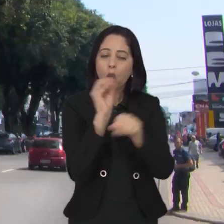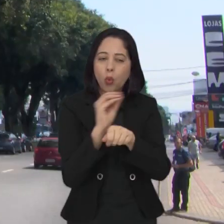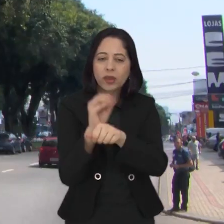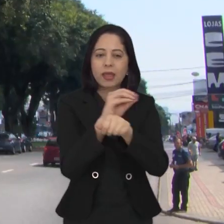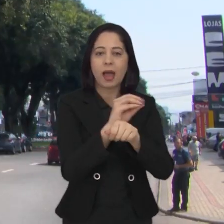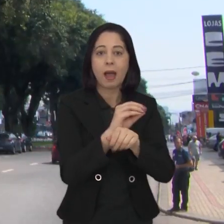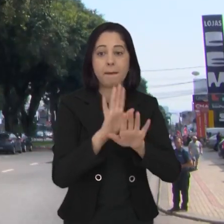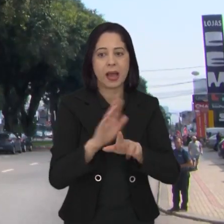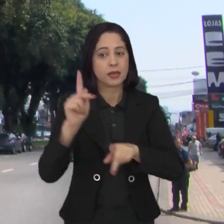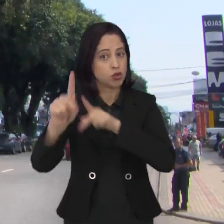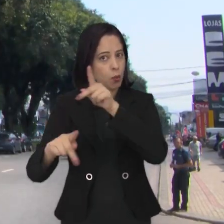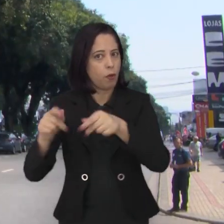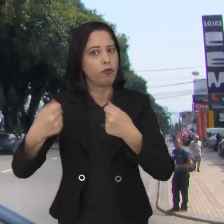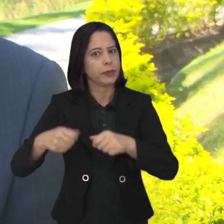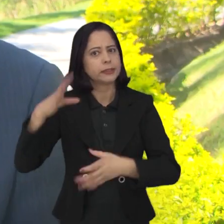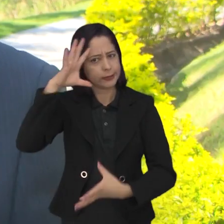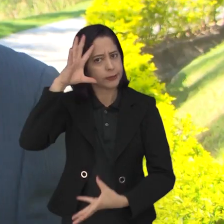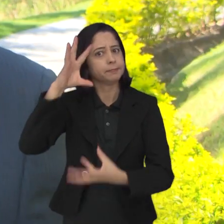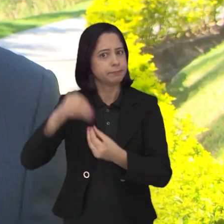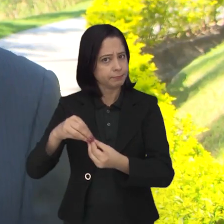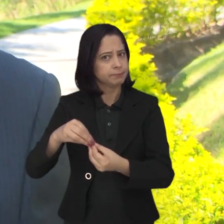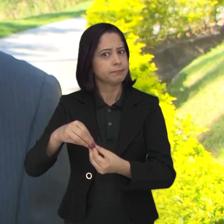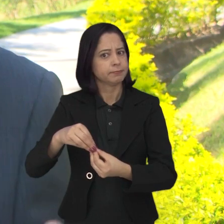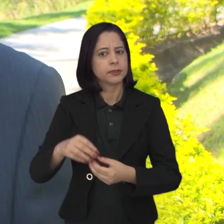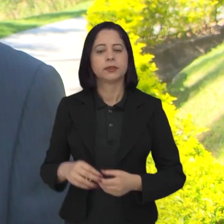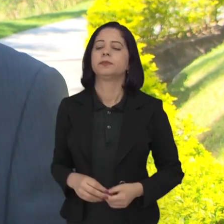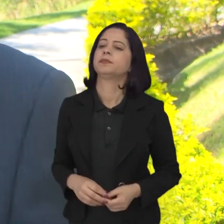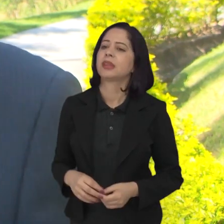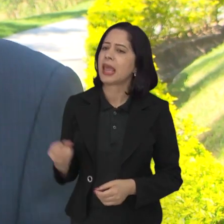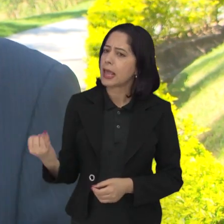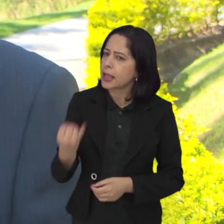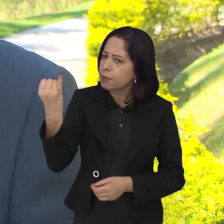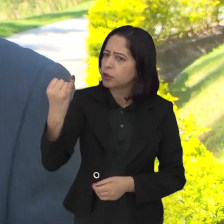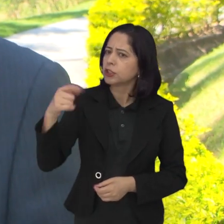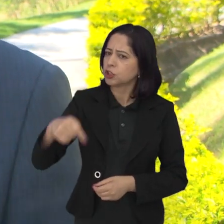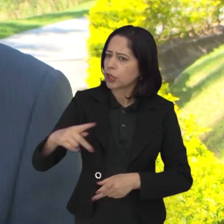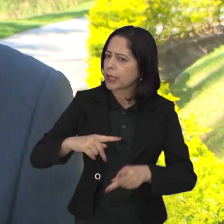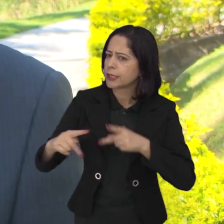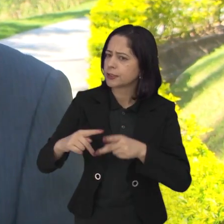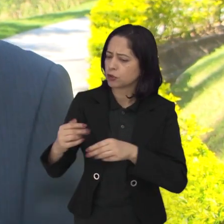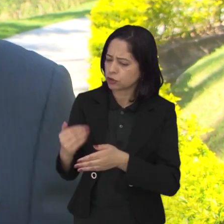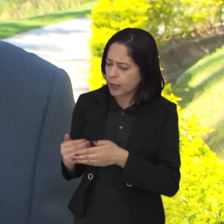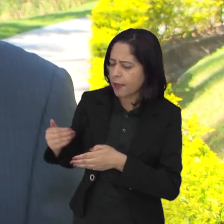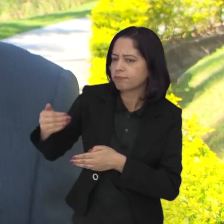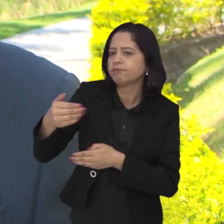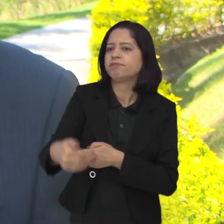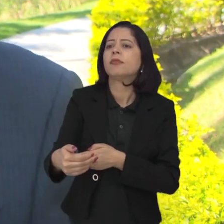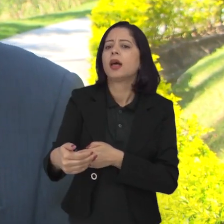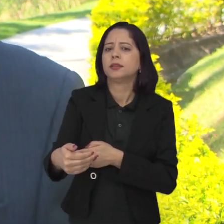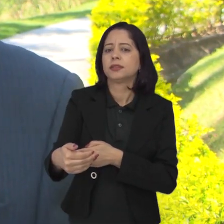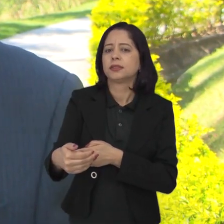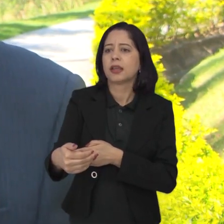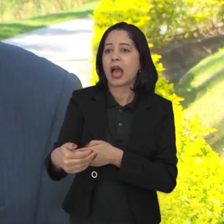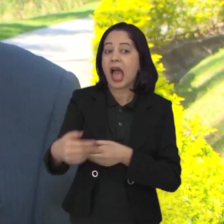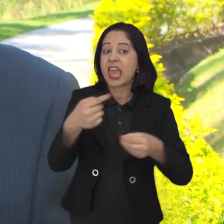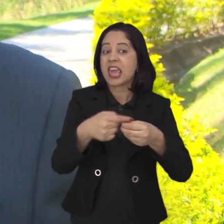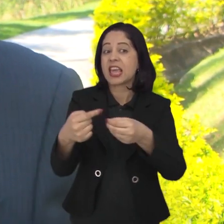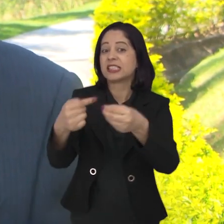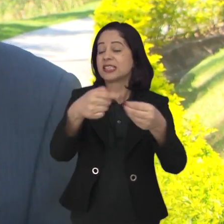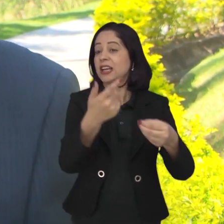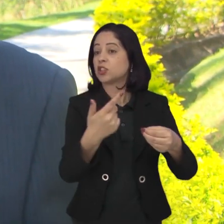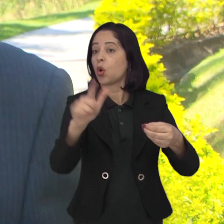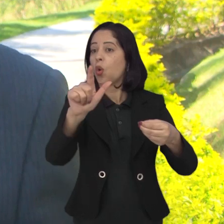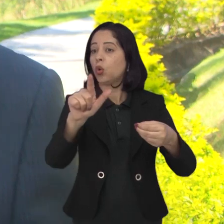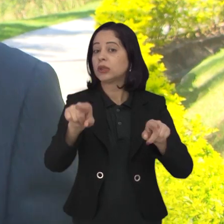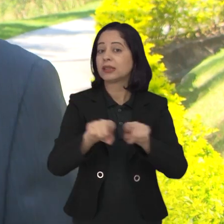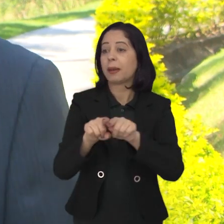população da importância do assunto. É importante que São José dos Campos dê o primeiro passo nesse sentido, para que as outras cidades também